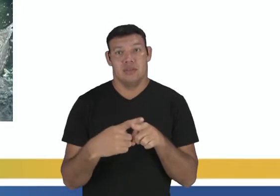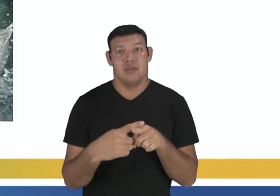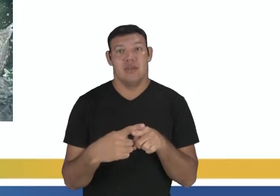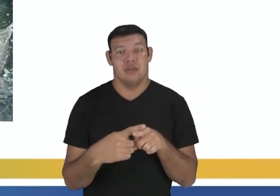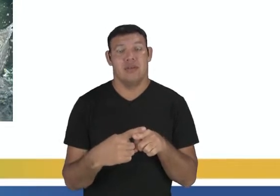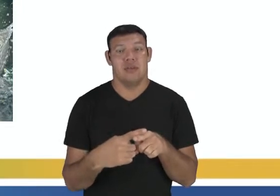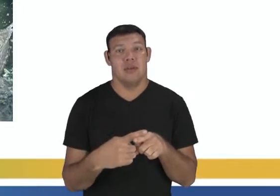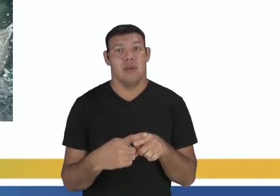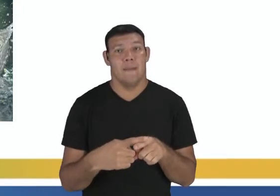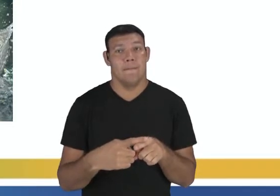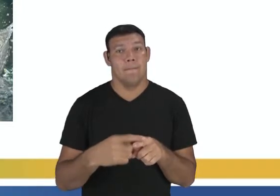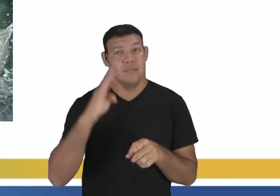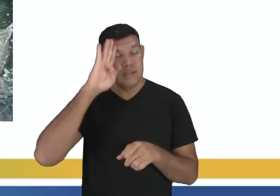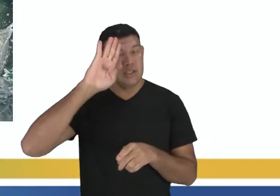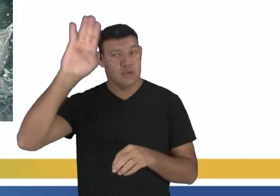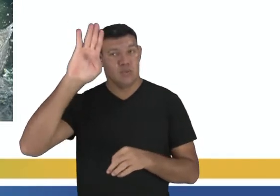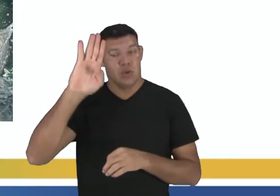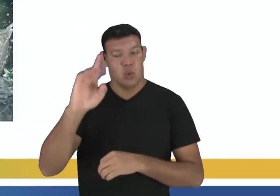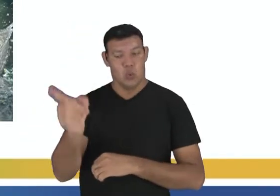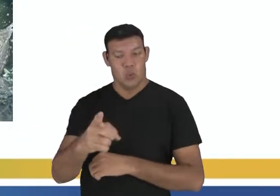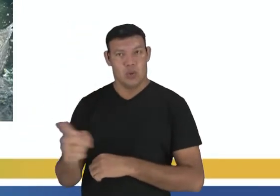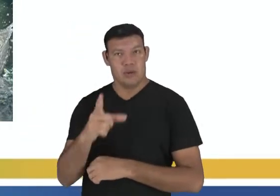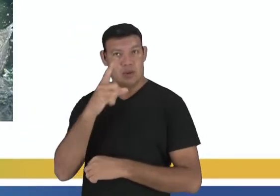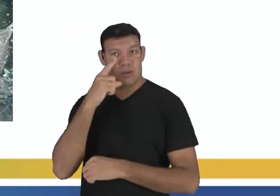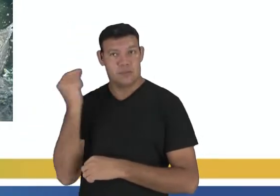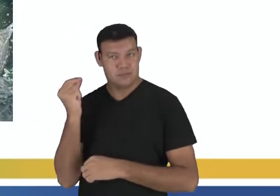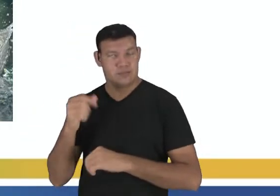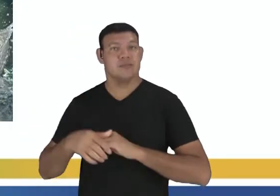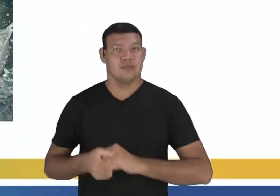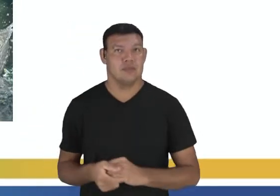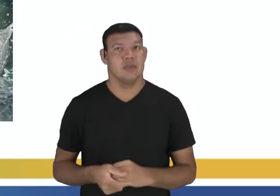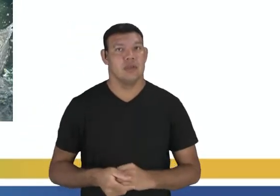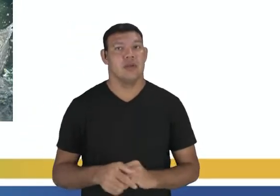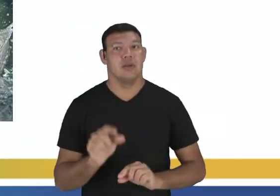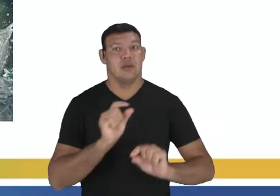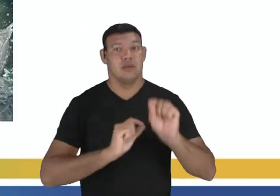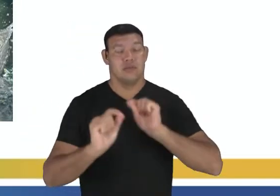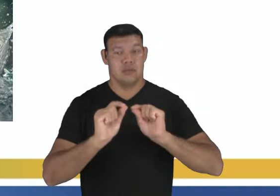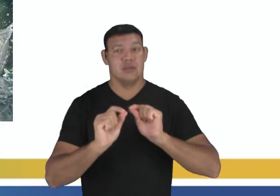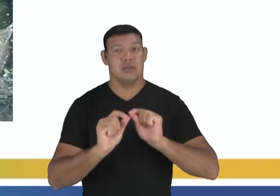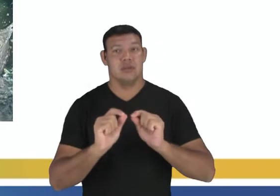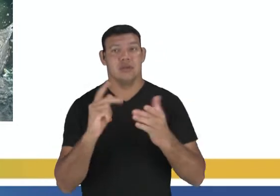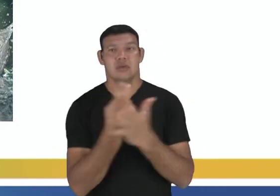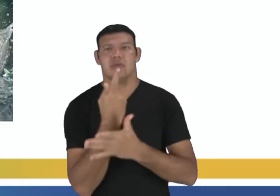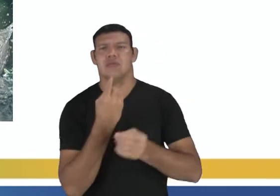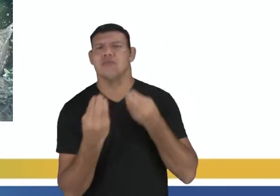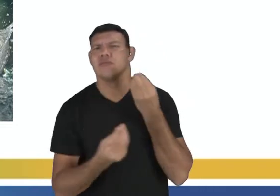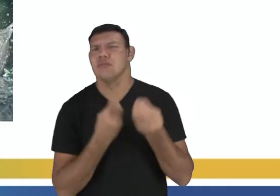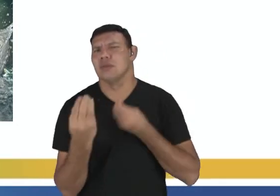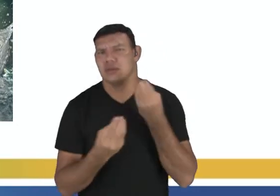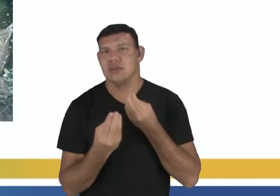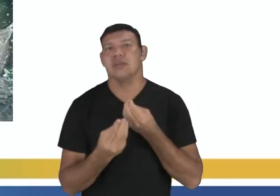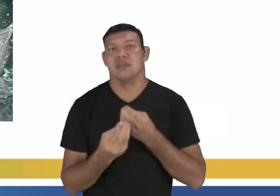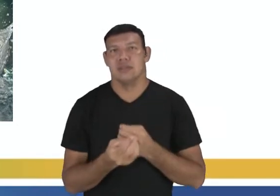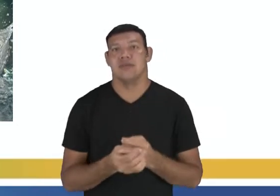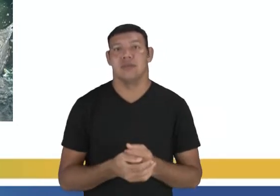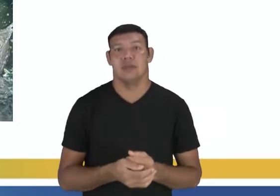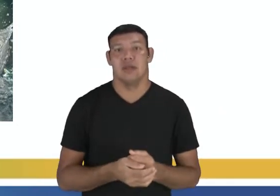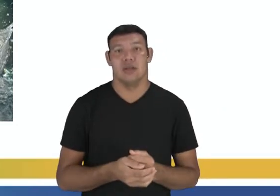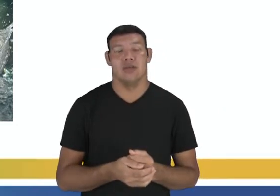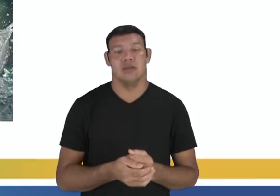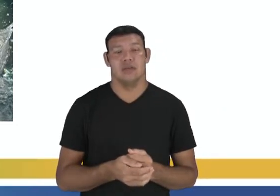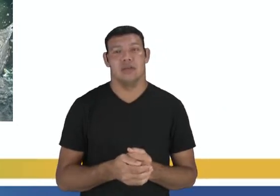animais infectados, principalmente o rato, tá? A infecção humana ocorre quando entramos em contato com a urina de animais